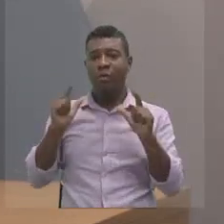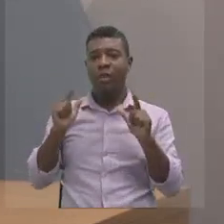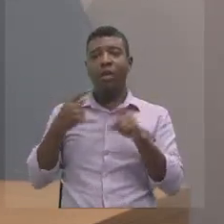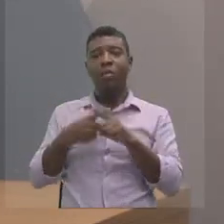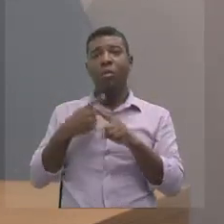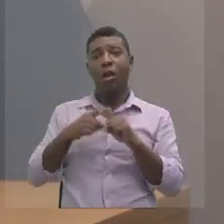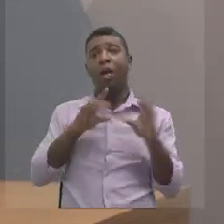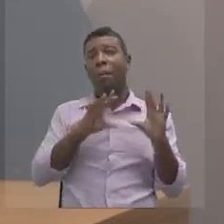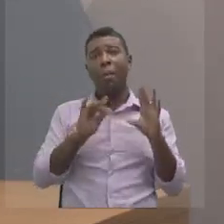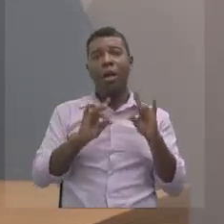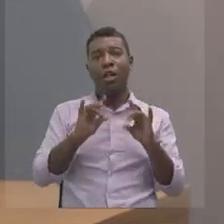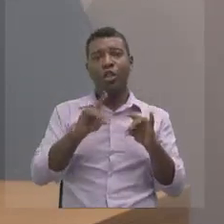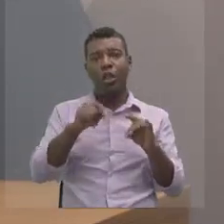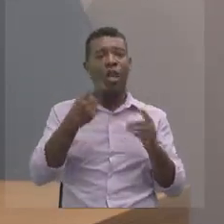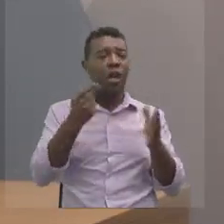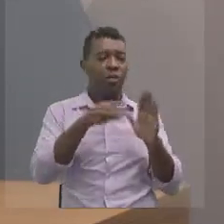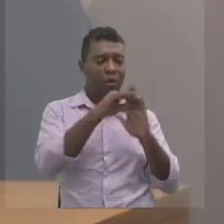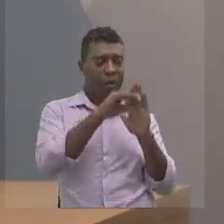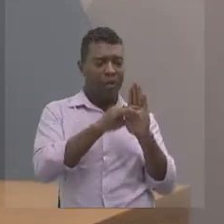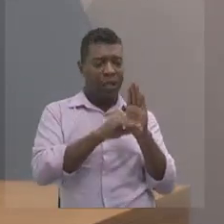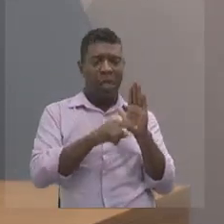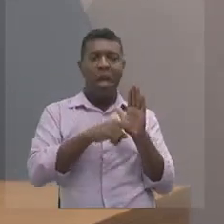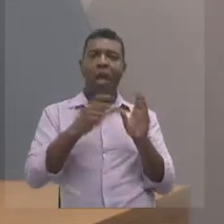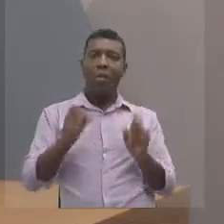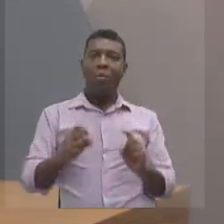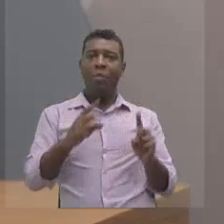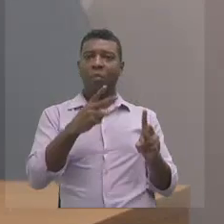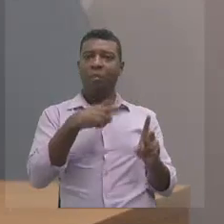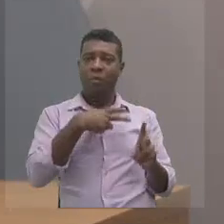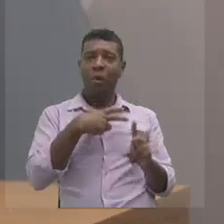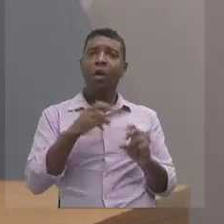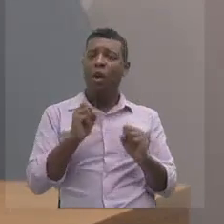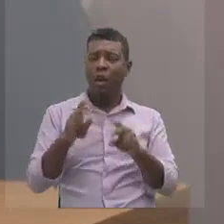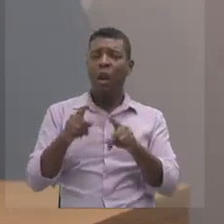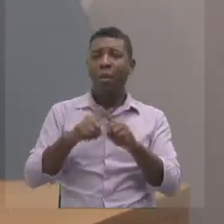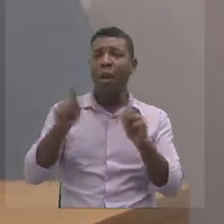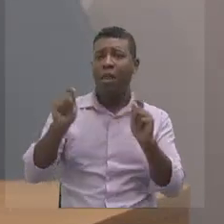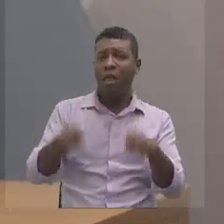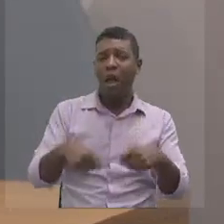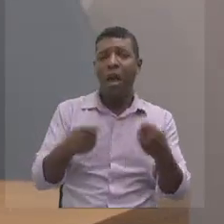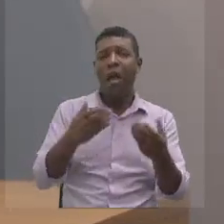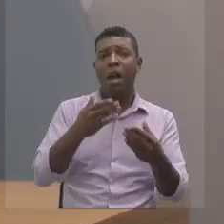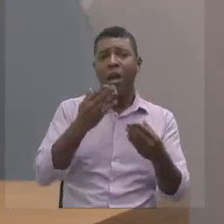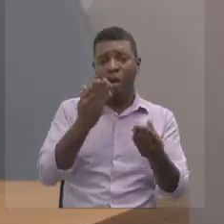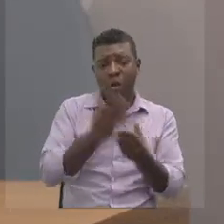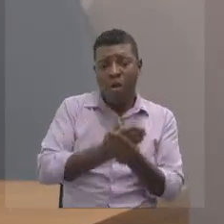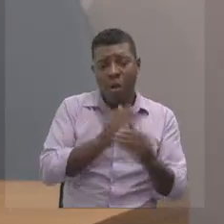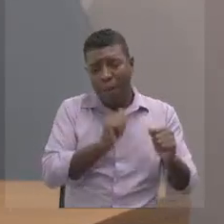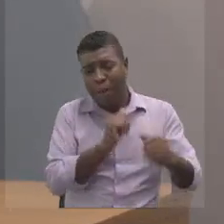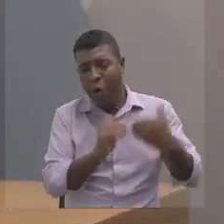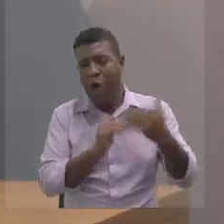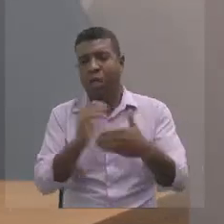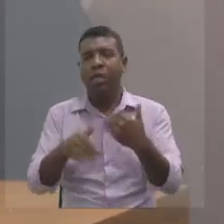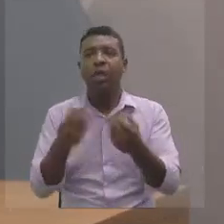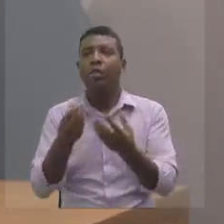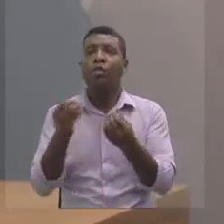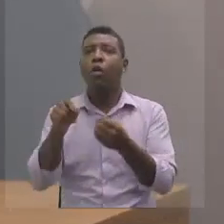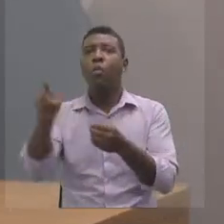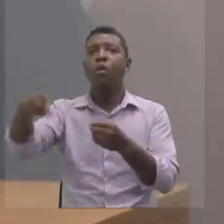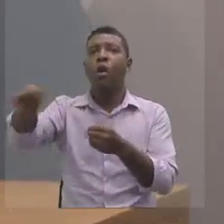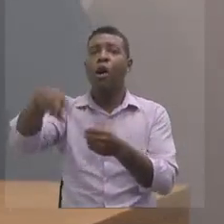da privatização da qual Eu discordo mas nós poderíamos ter aberto um processo de negociação sobre a situação desses trabalhadores